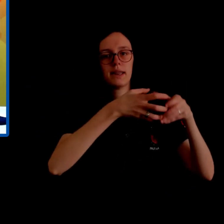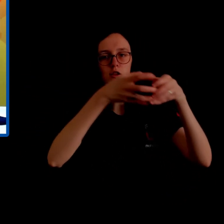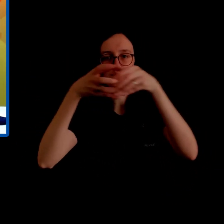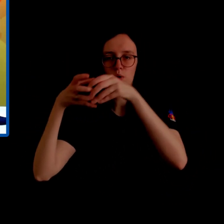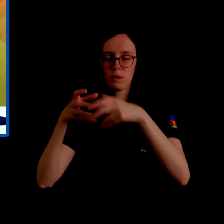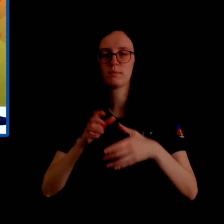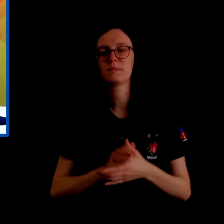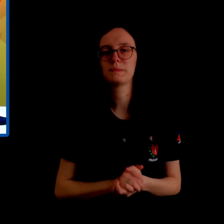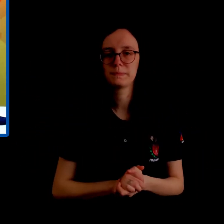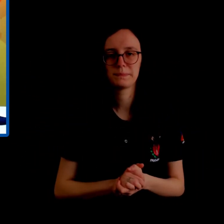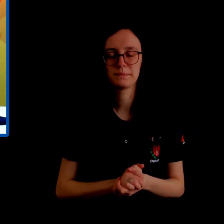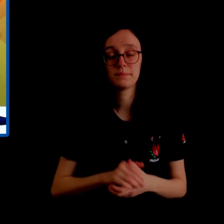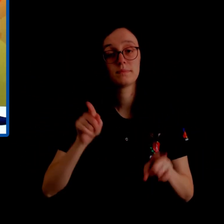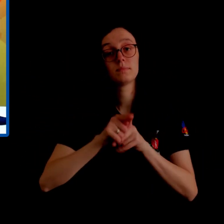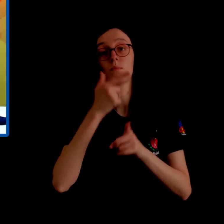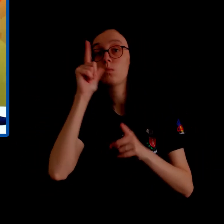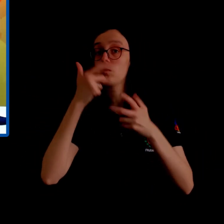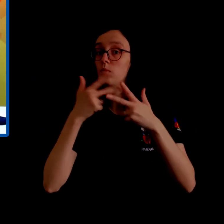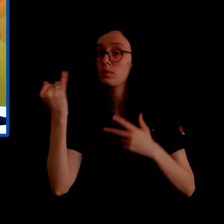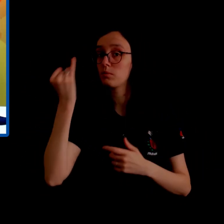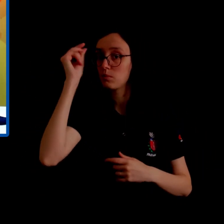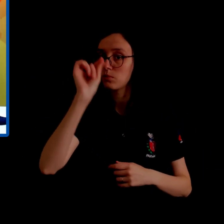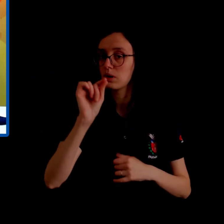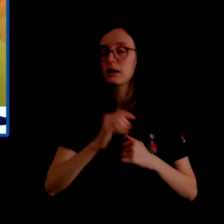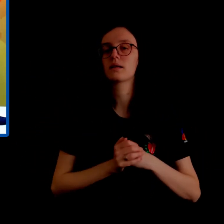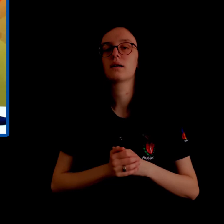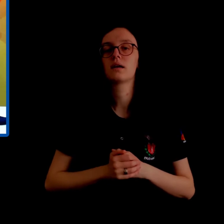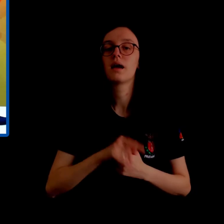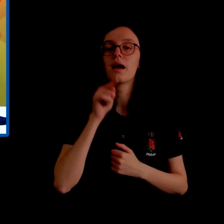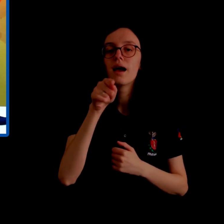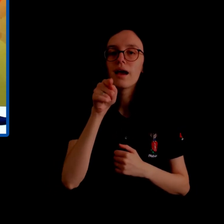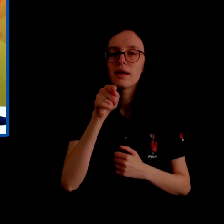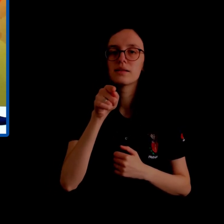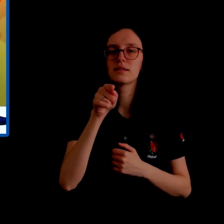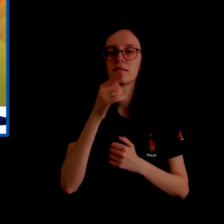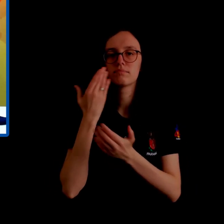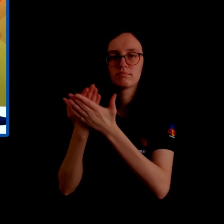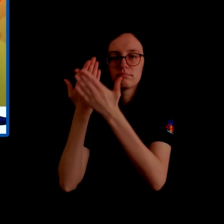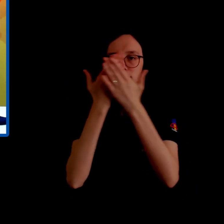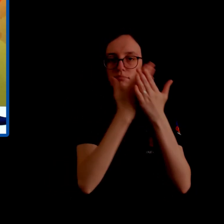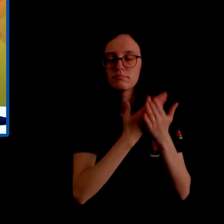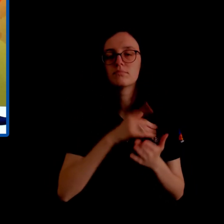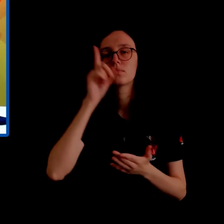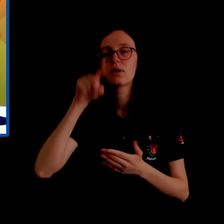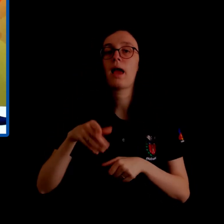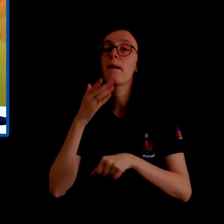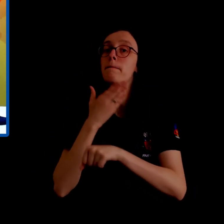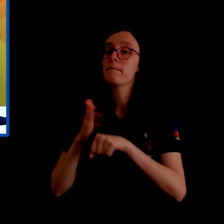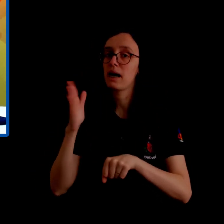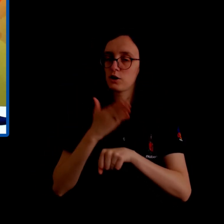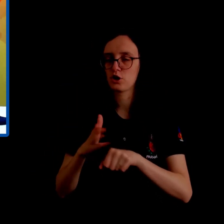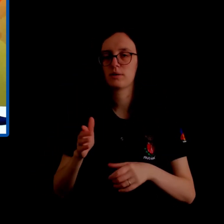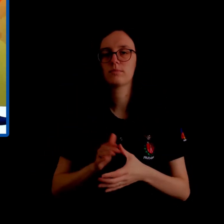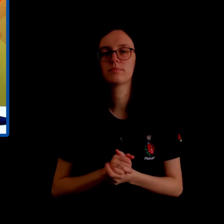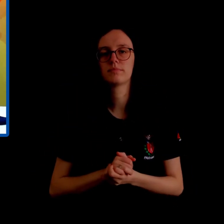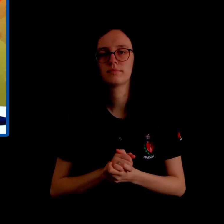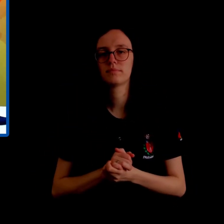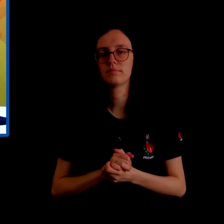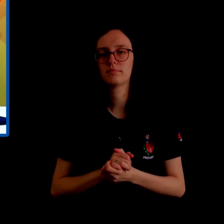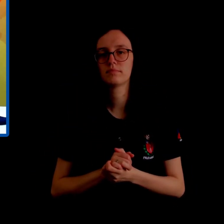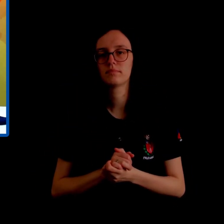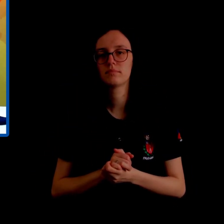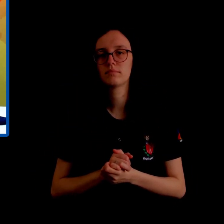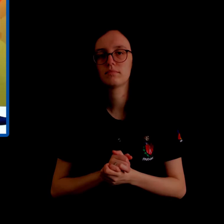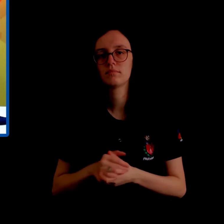Isso. né? E outra coisa importante é que essas formações, elas serão práticas, tá? Então, assim, vocês viram a